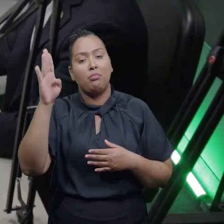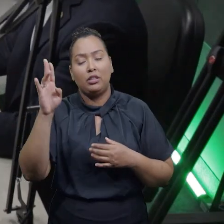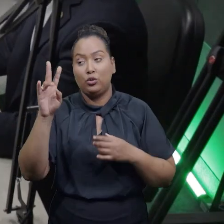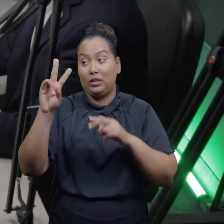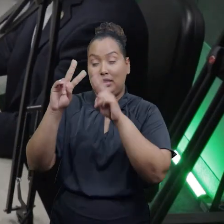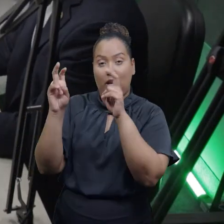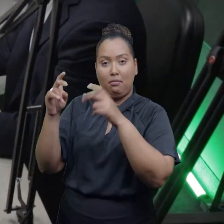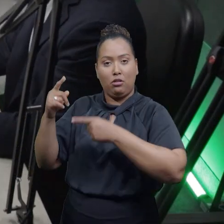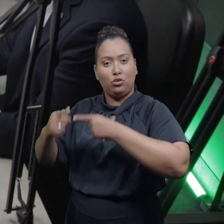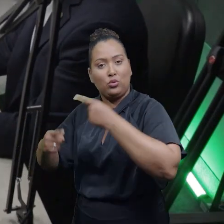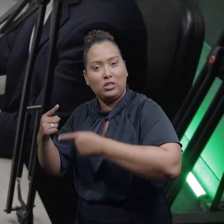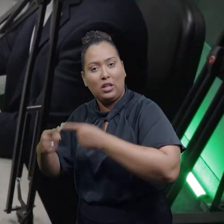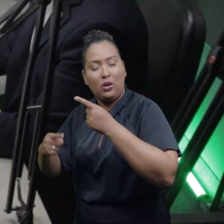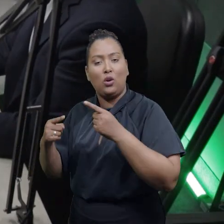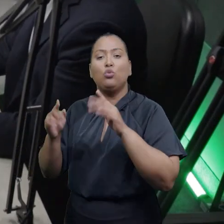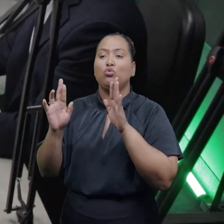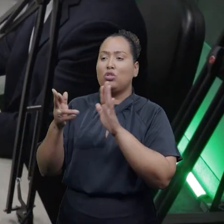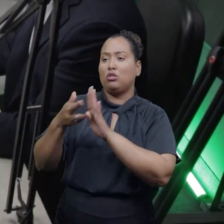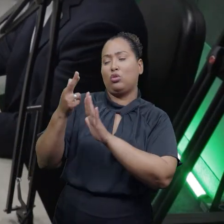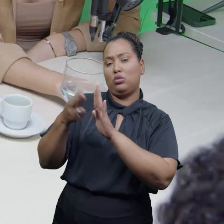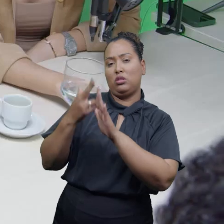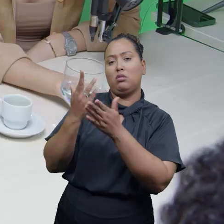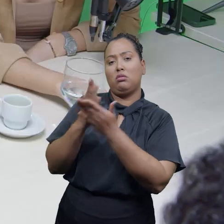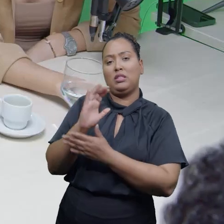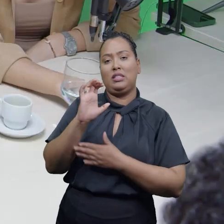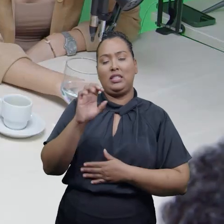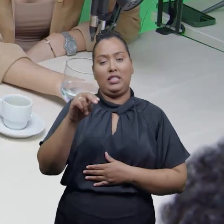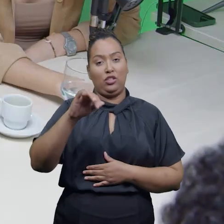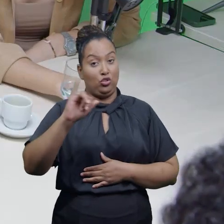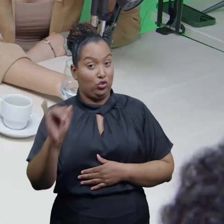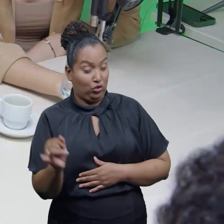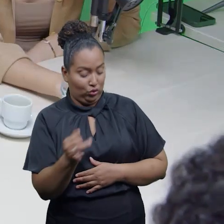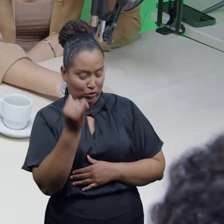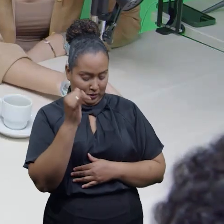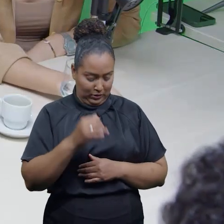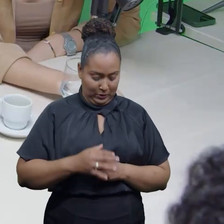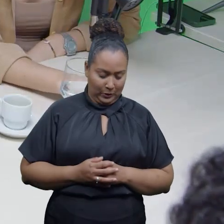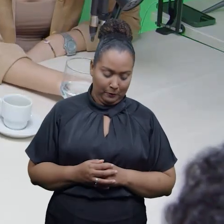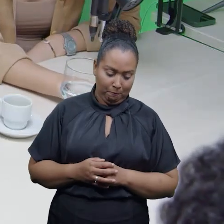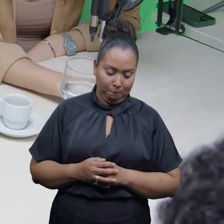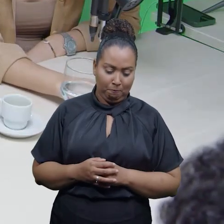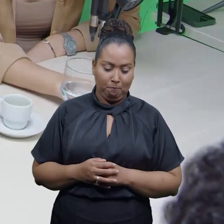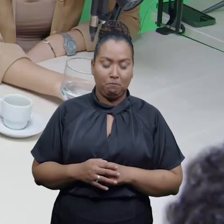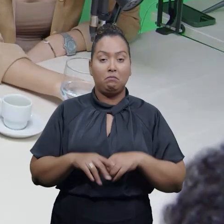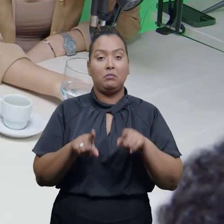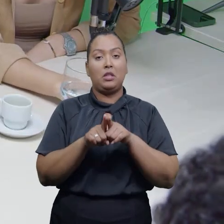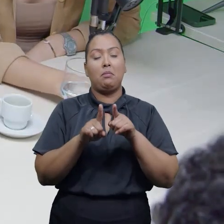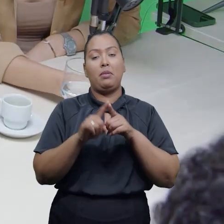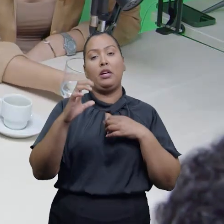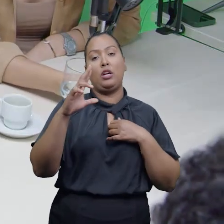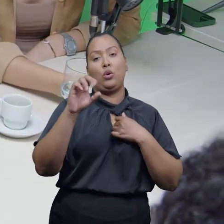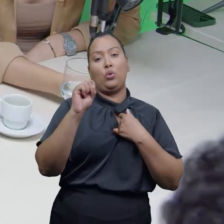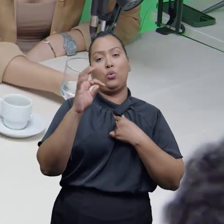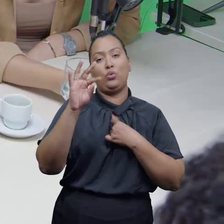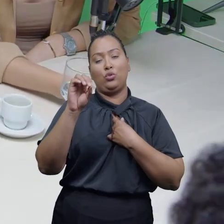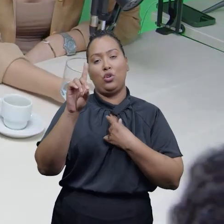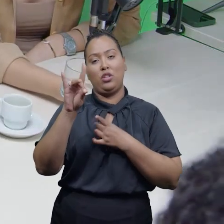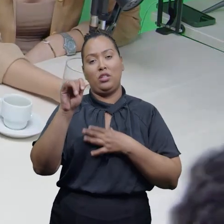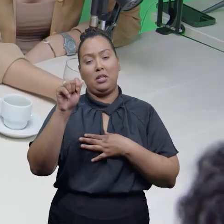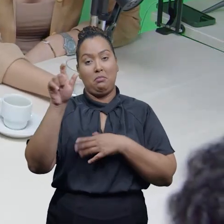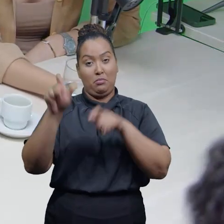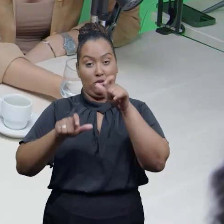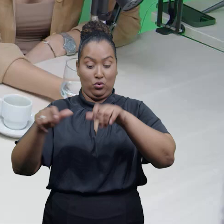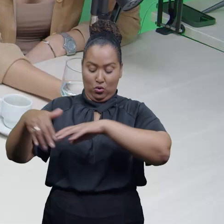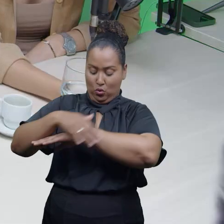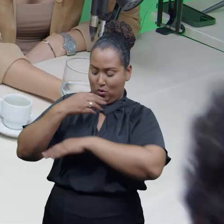na tratativa do tema, né? Assim, a gente teve resoluções importantes do CNJ sobre até a questão das custódias